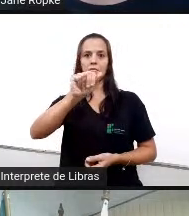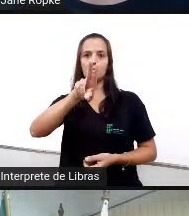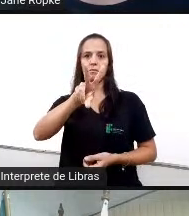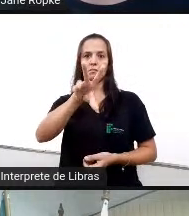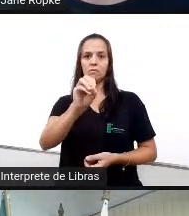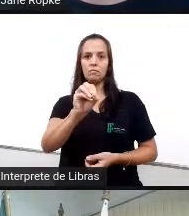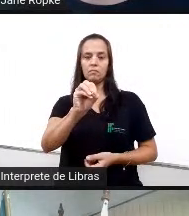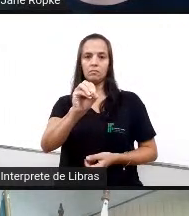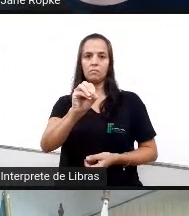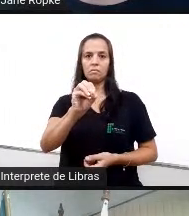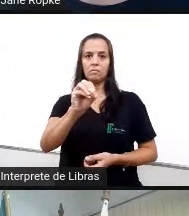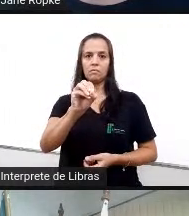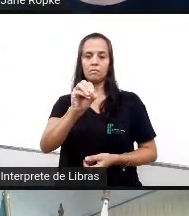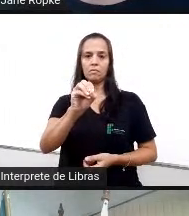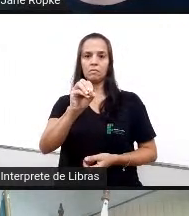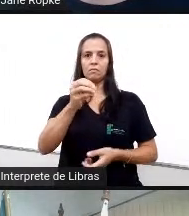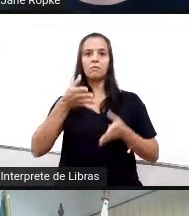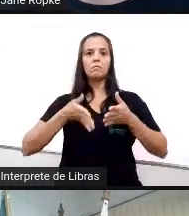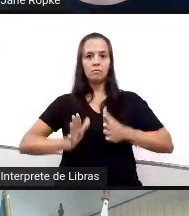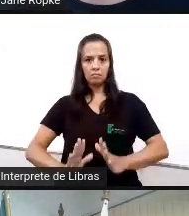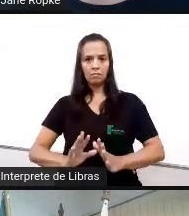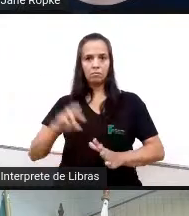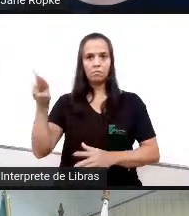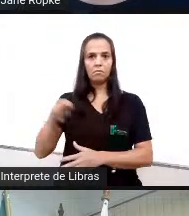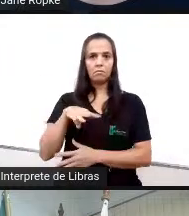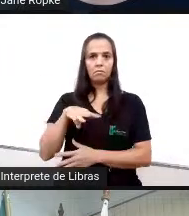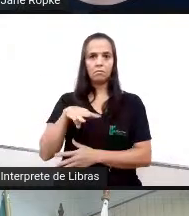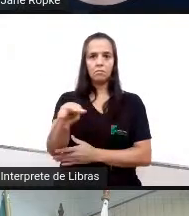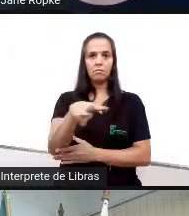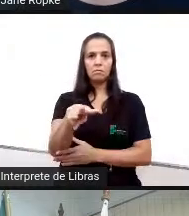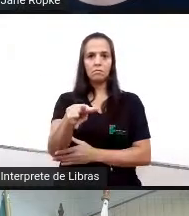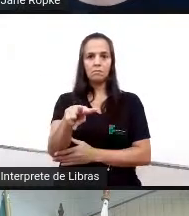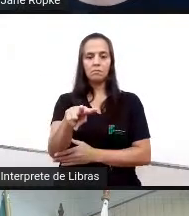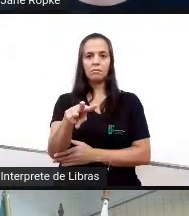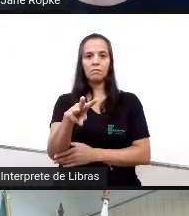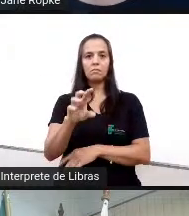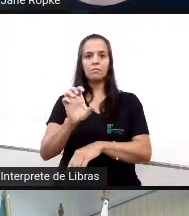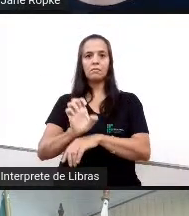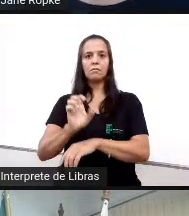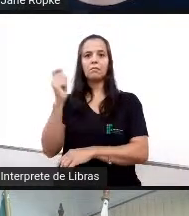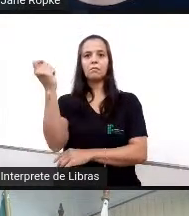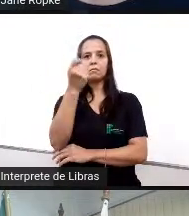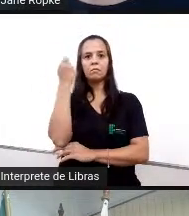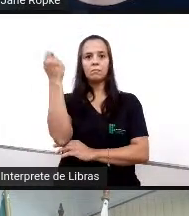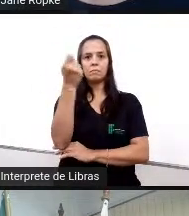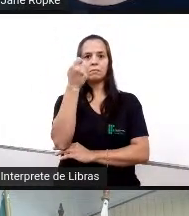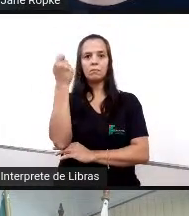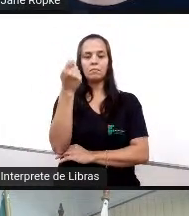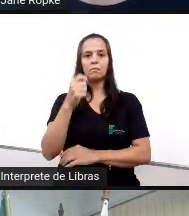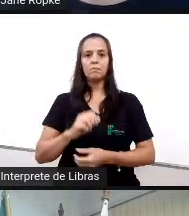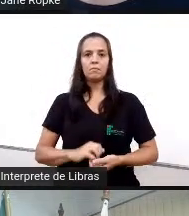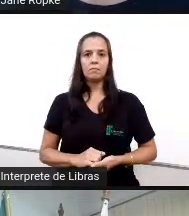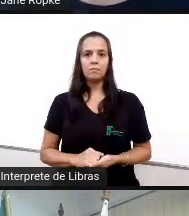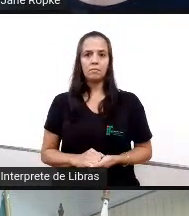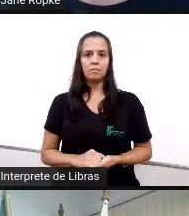Gustavo Henrique Jesse, natural da cidade de 3 de Maio, estado do Rio